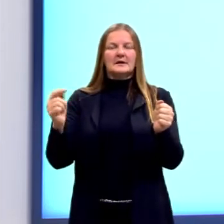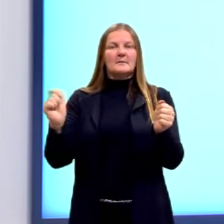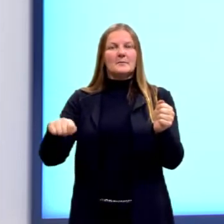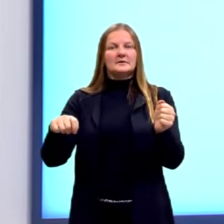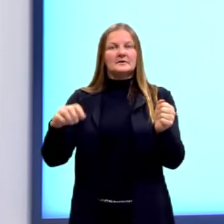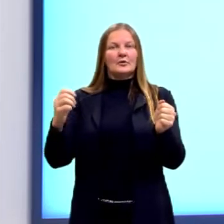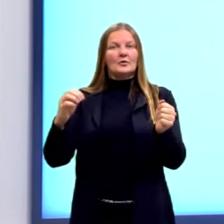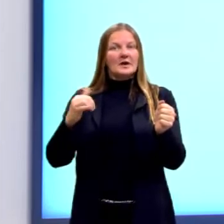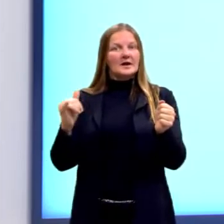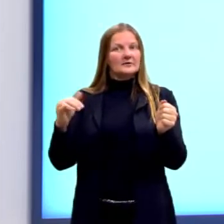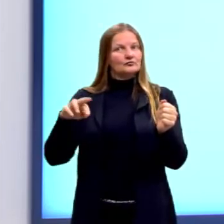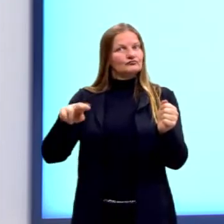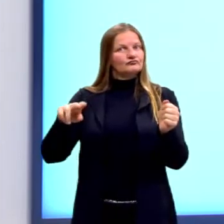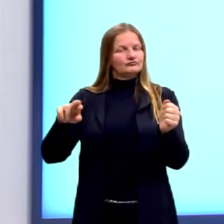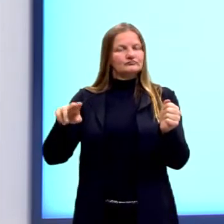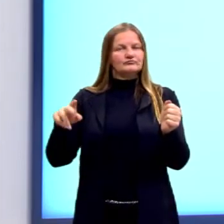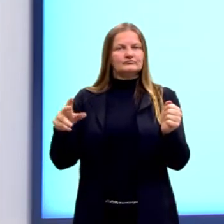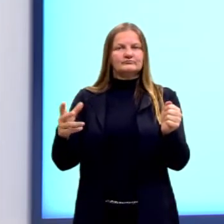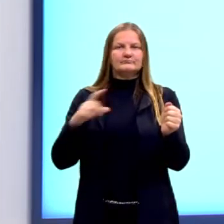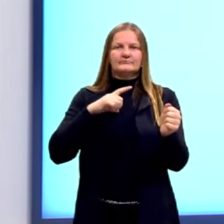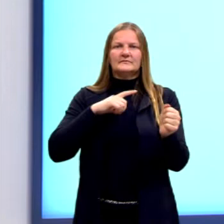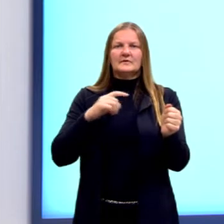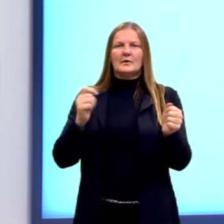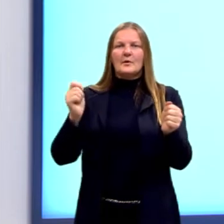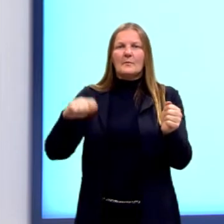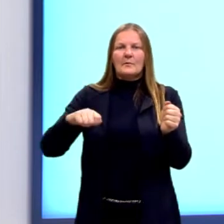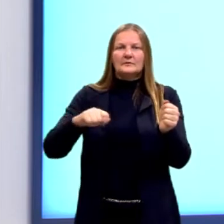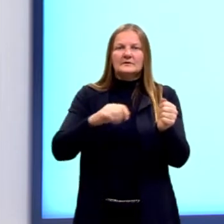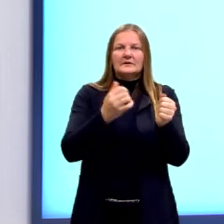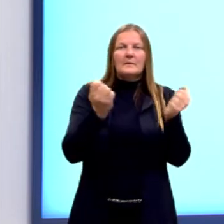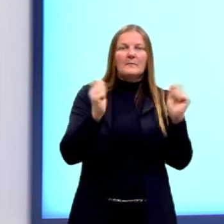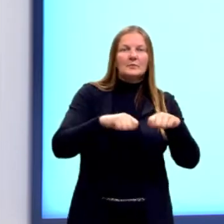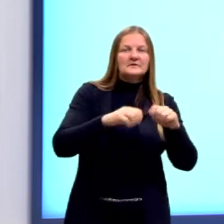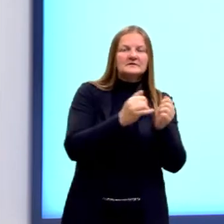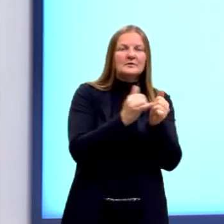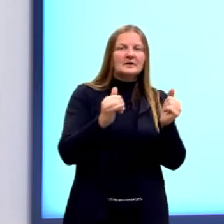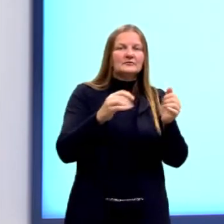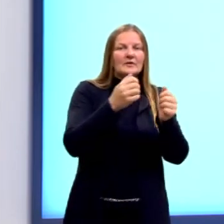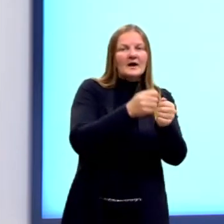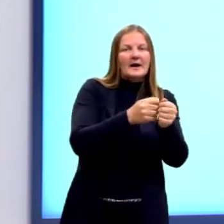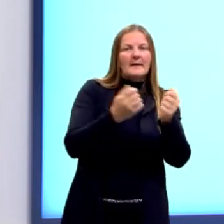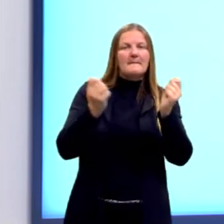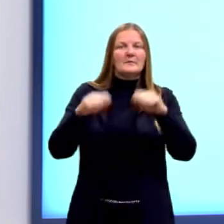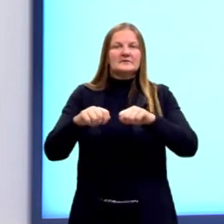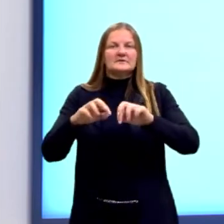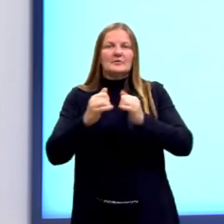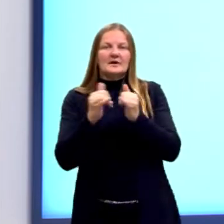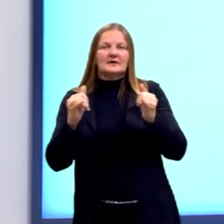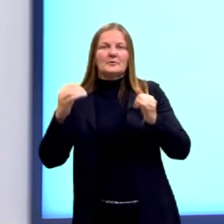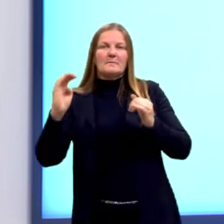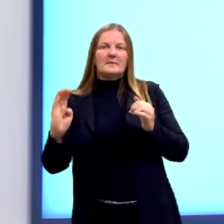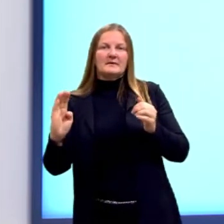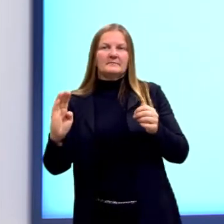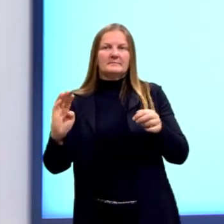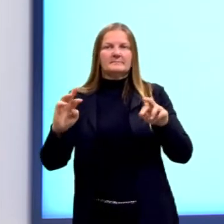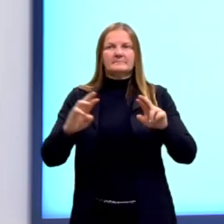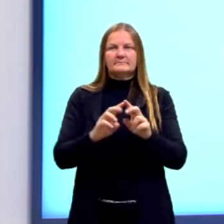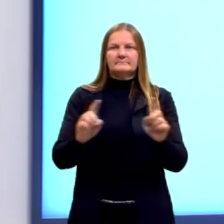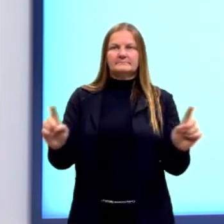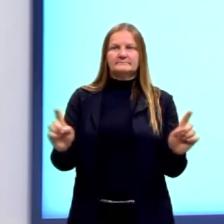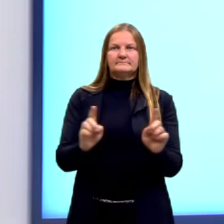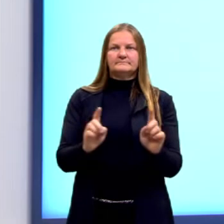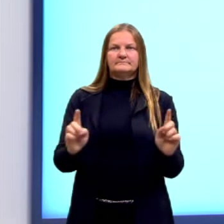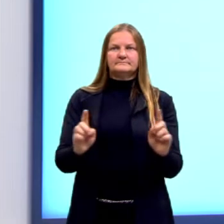potencial elétrico diferente esse potencial aqui então é potencial a e aqui o potencial b e